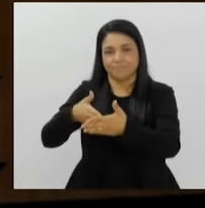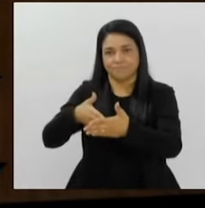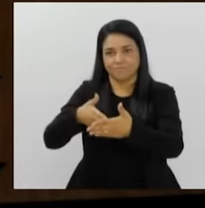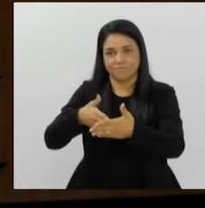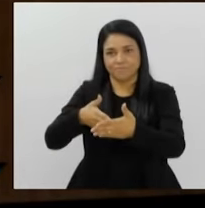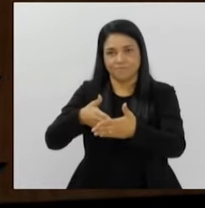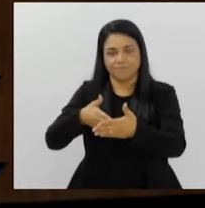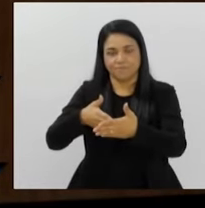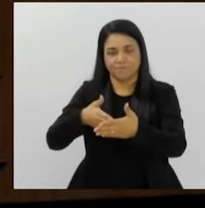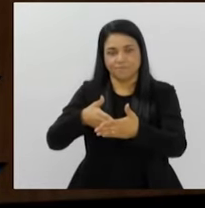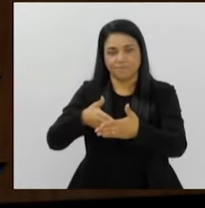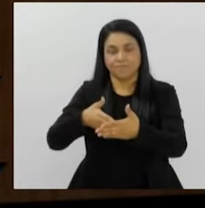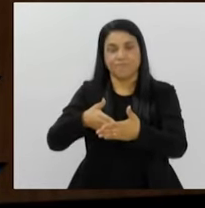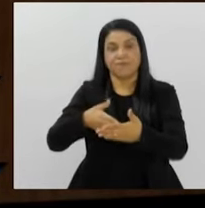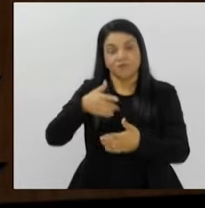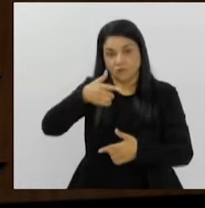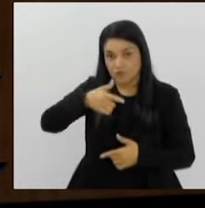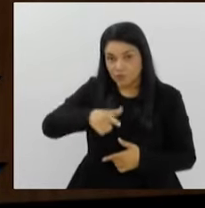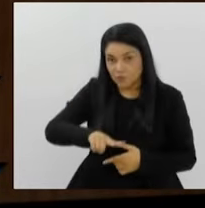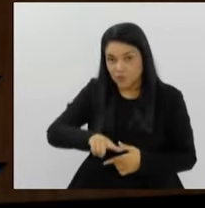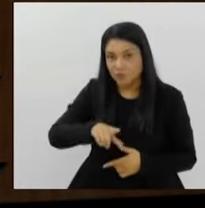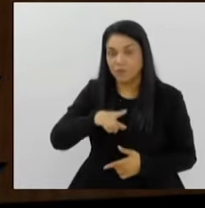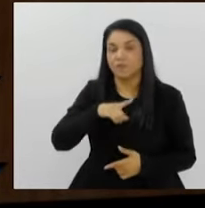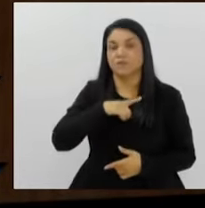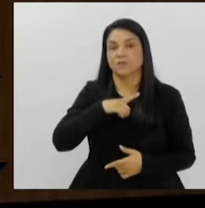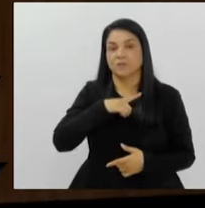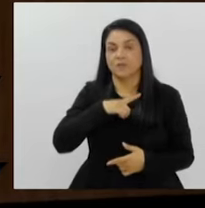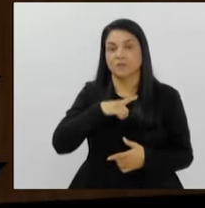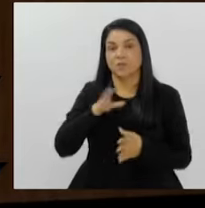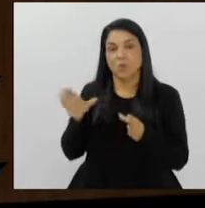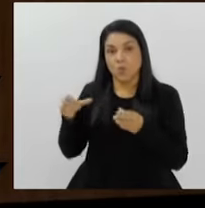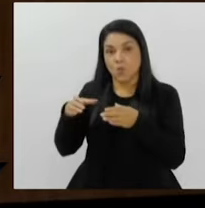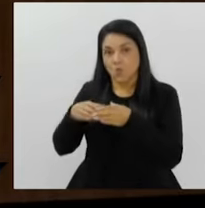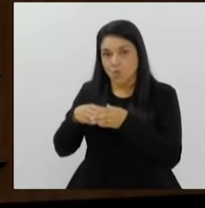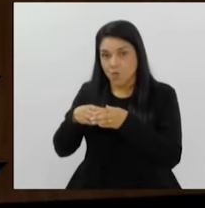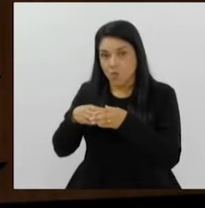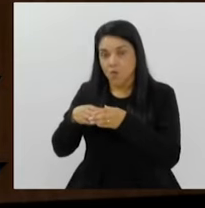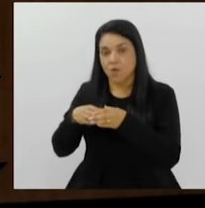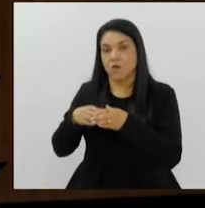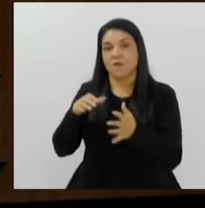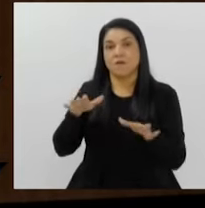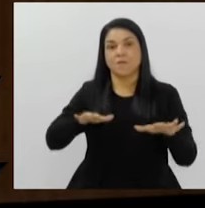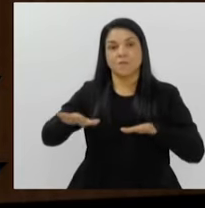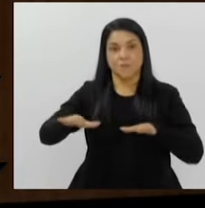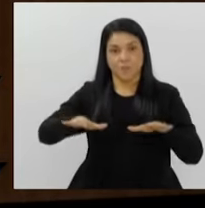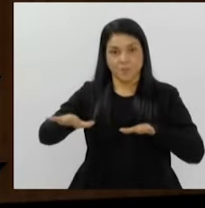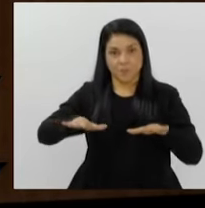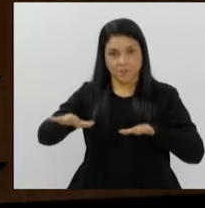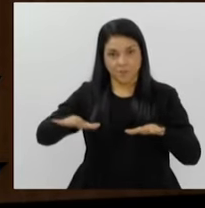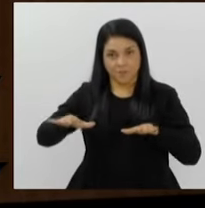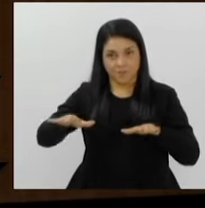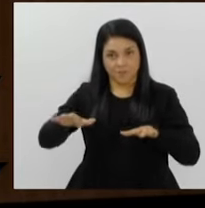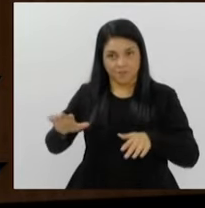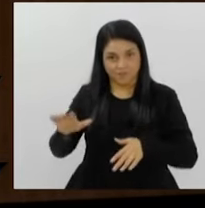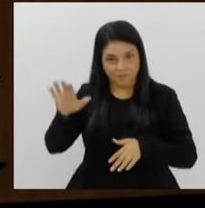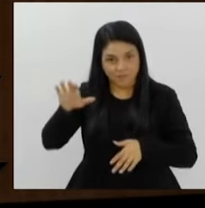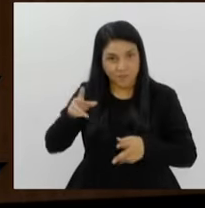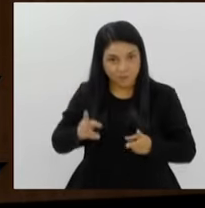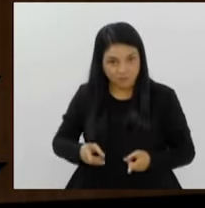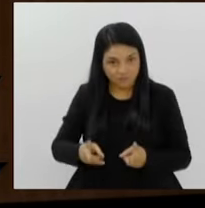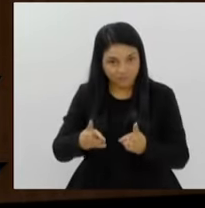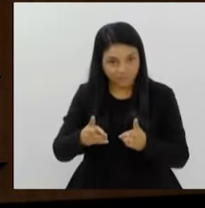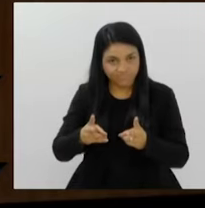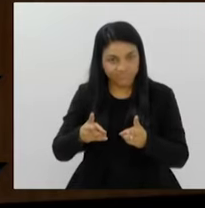Vou repetir. Temos agora o complexo Jacarepaguá. Se continuar nessa